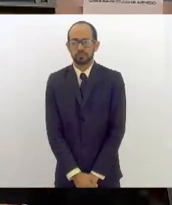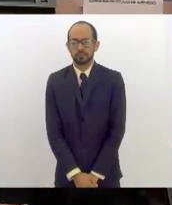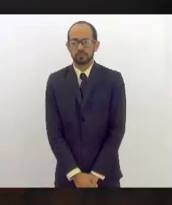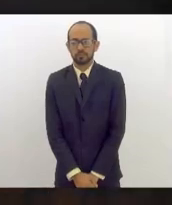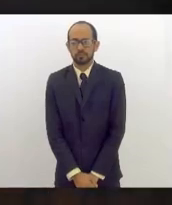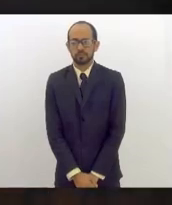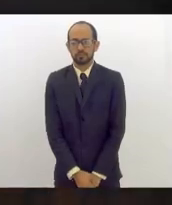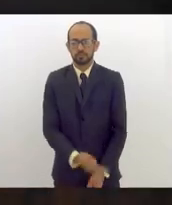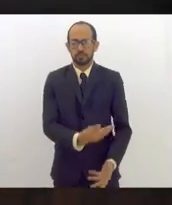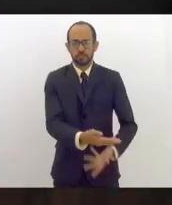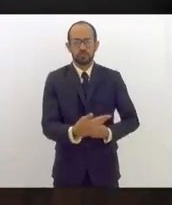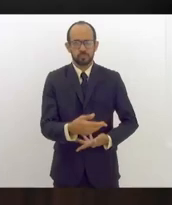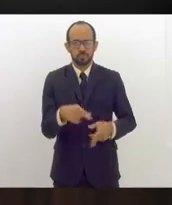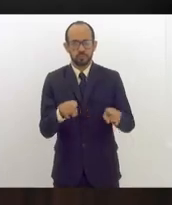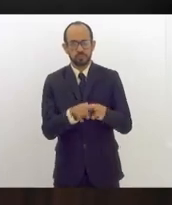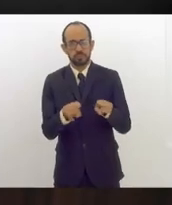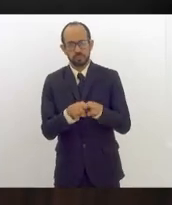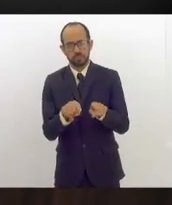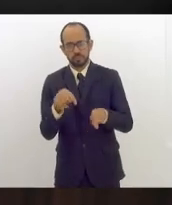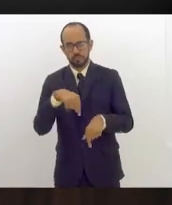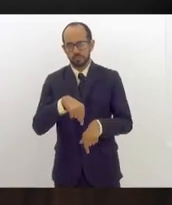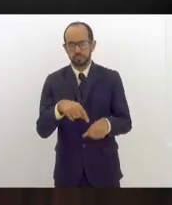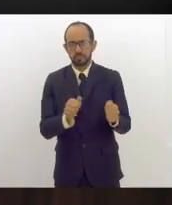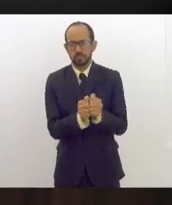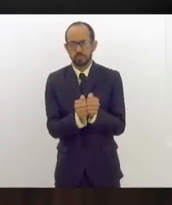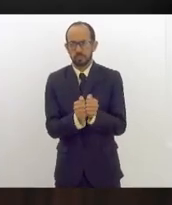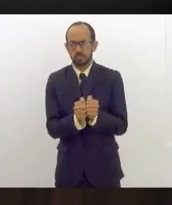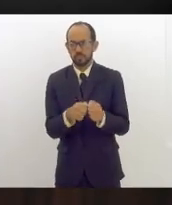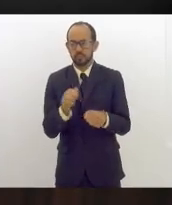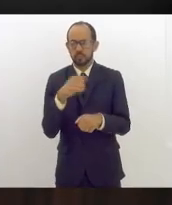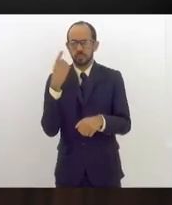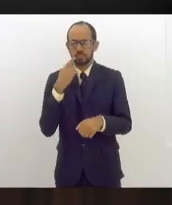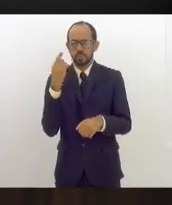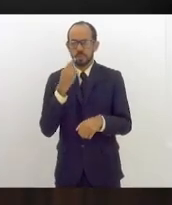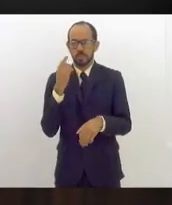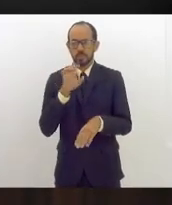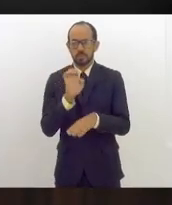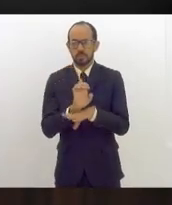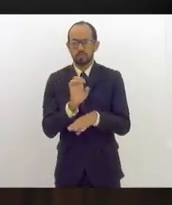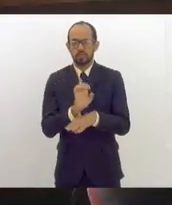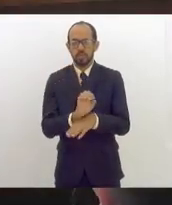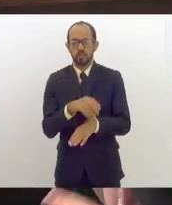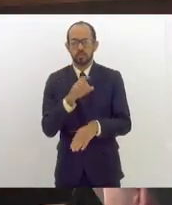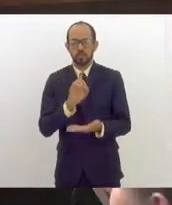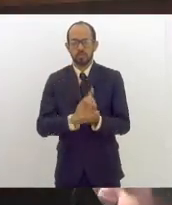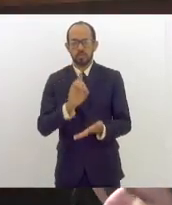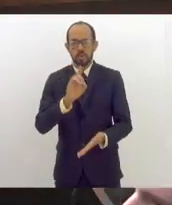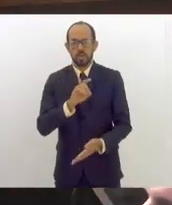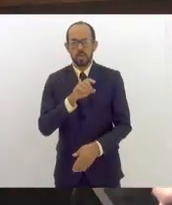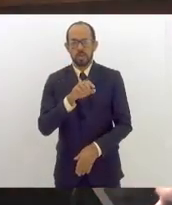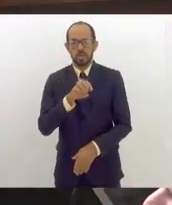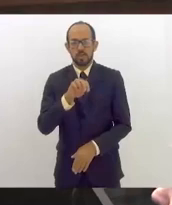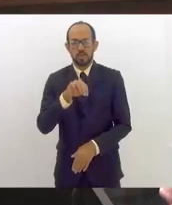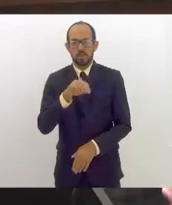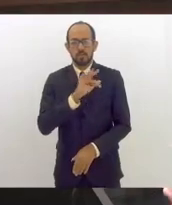convido para estar conosco a deputada estadual Doutora Marta Rocha